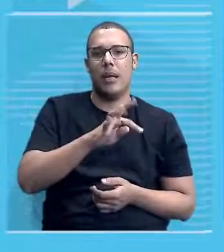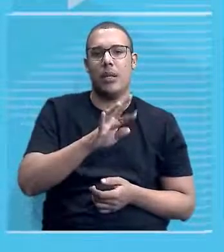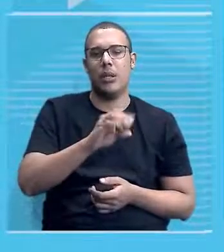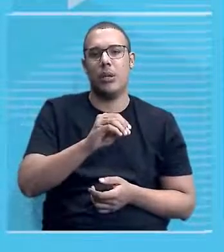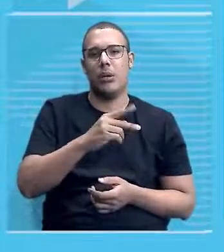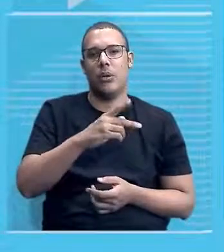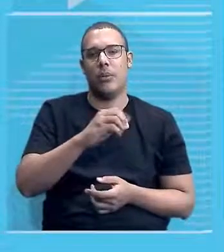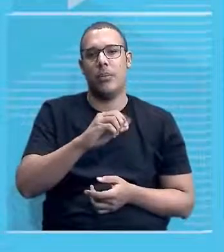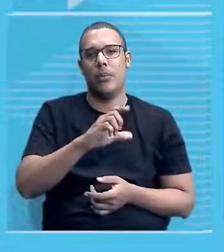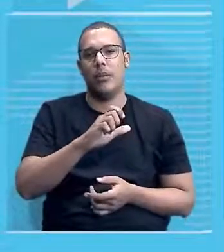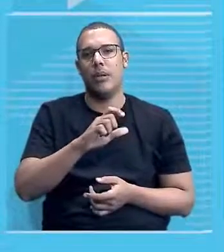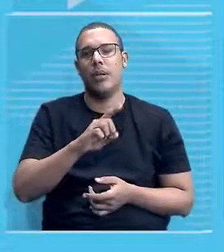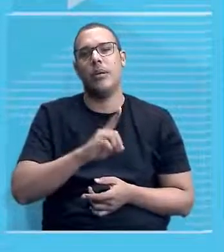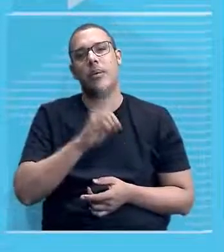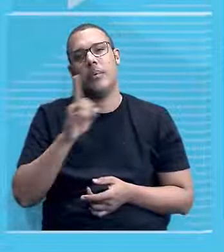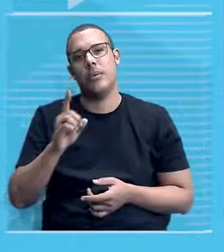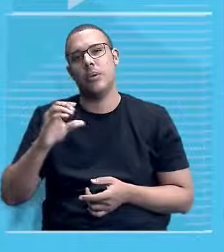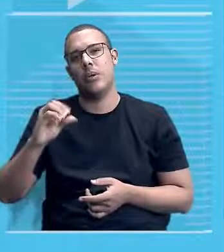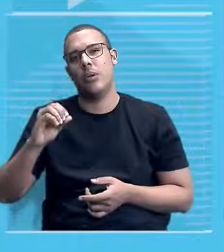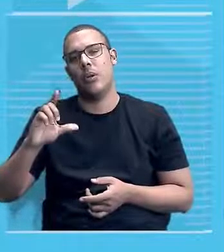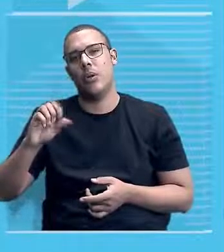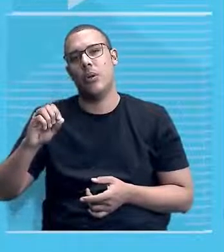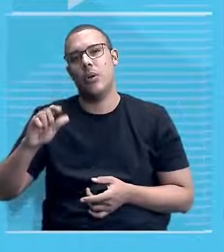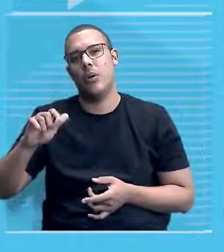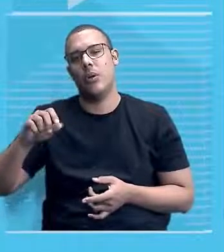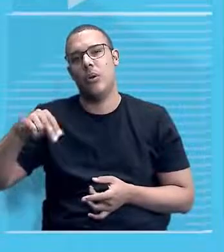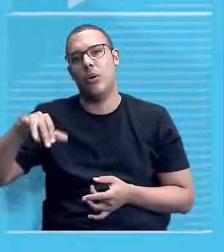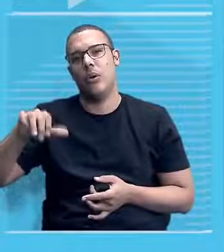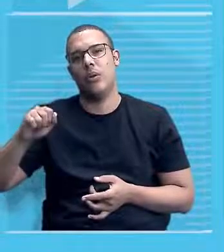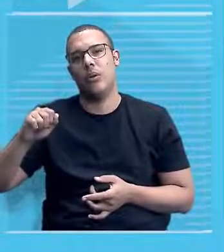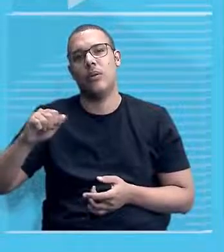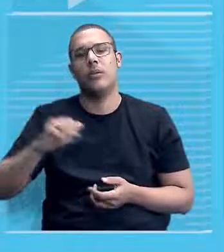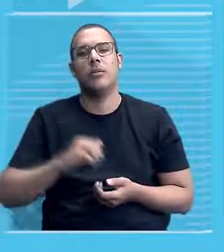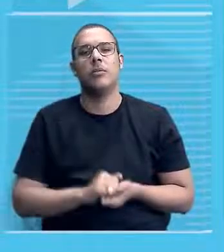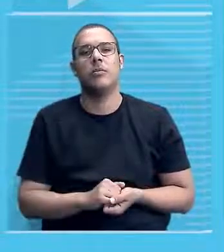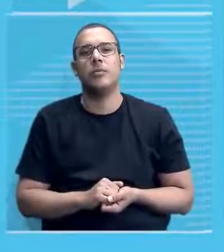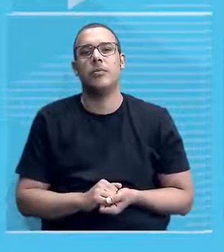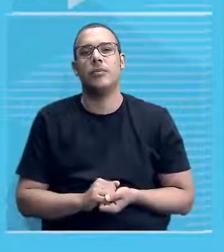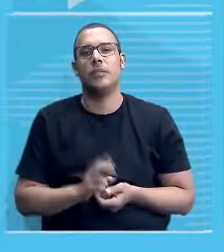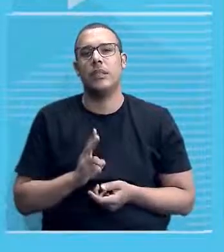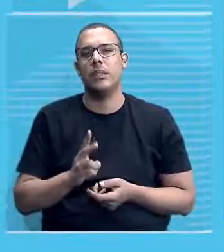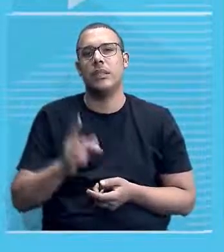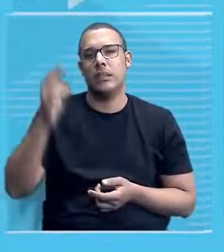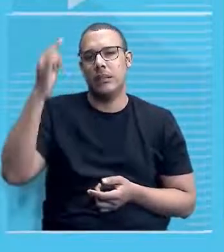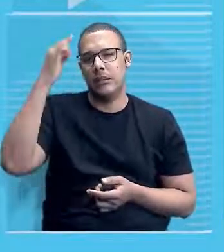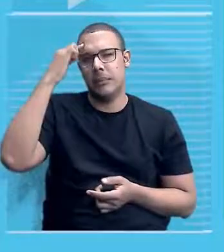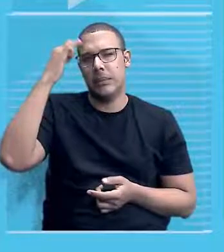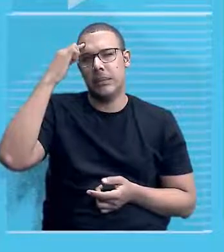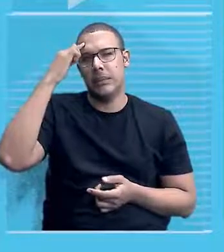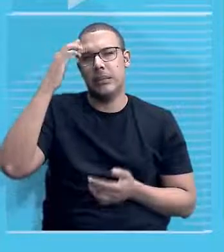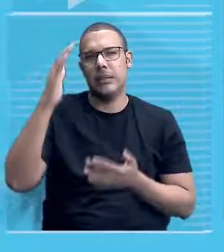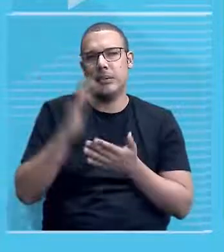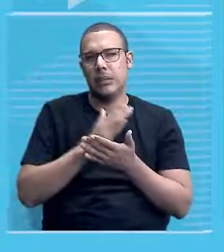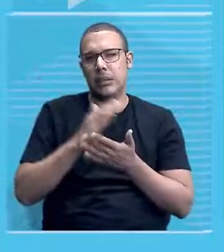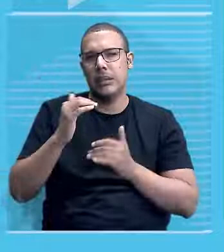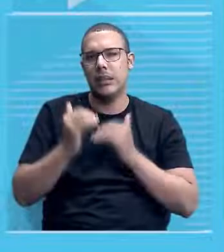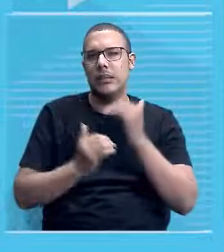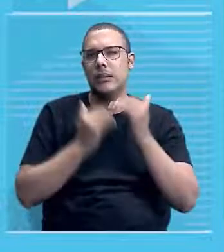metrópole e aquelas ideias hein ideias revolucionárias